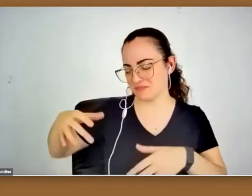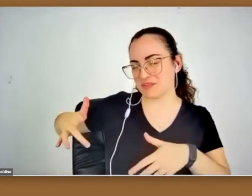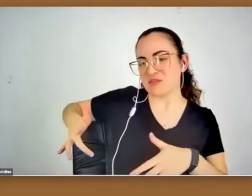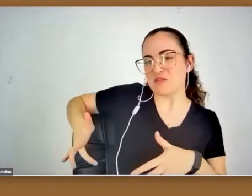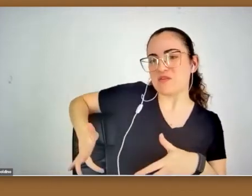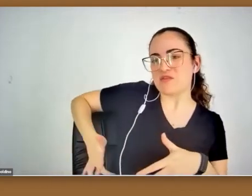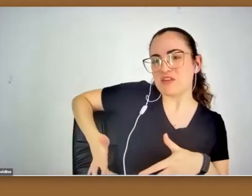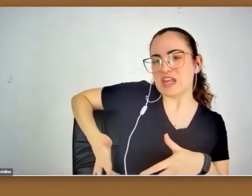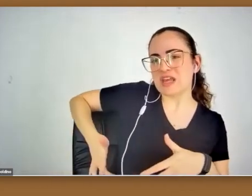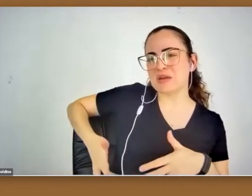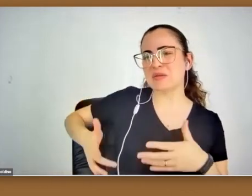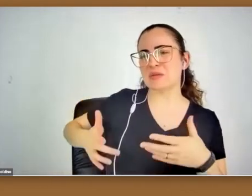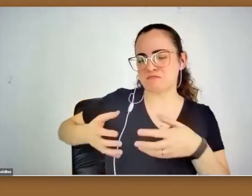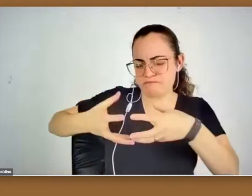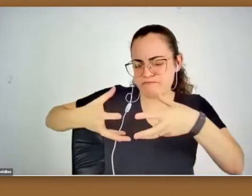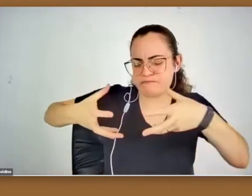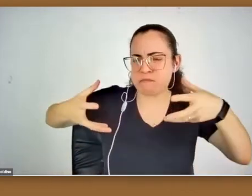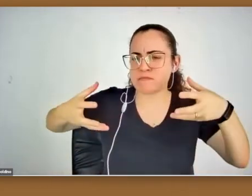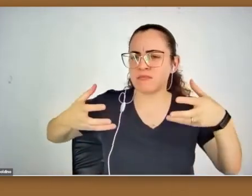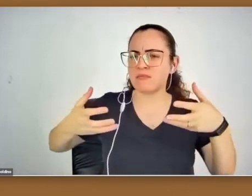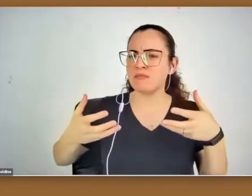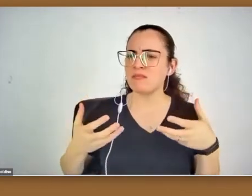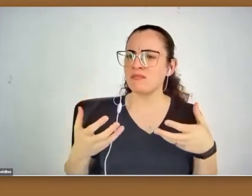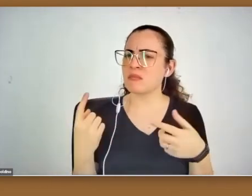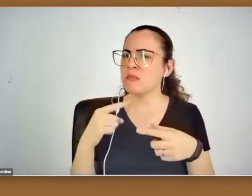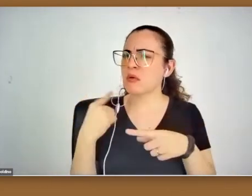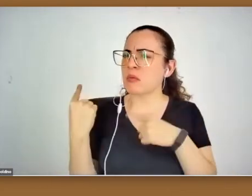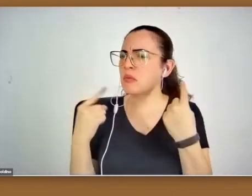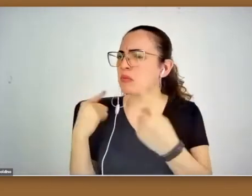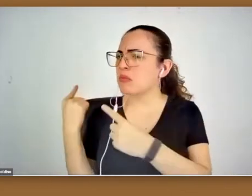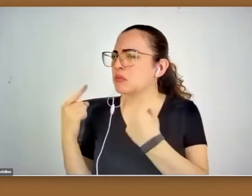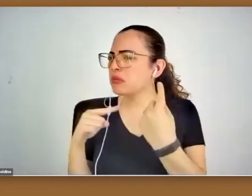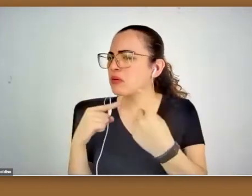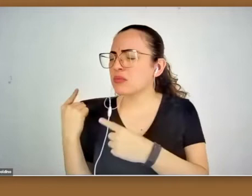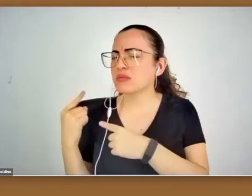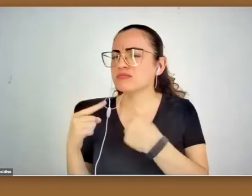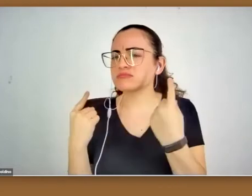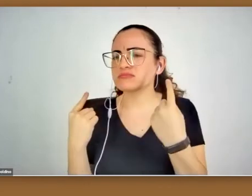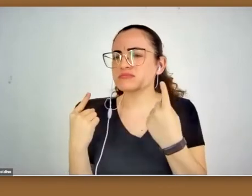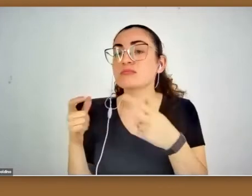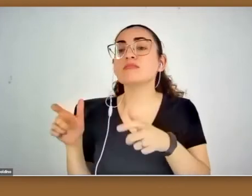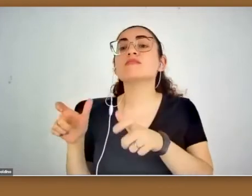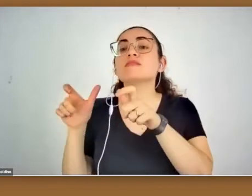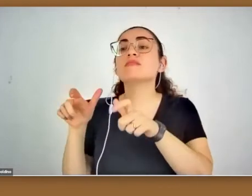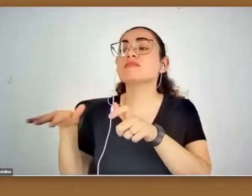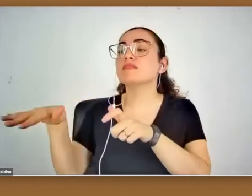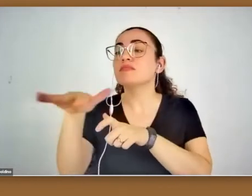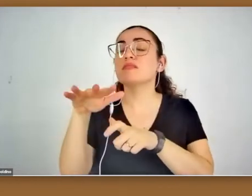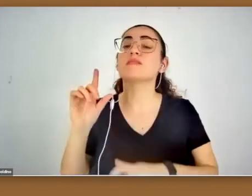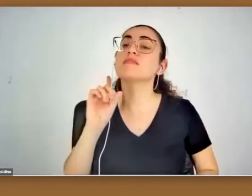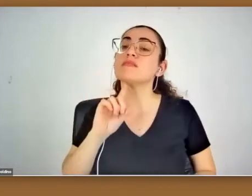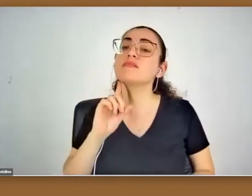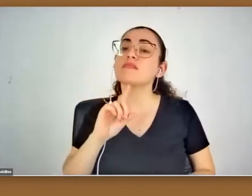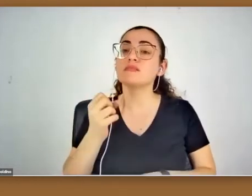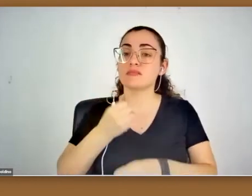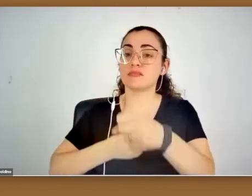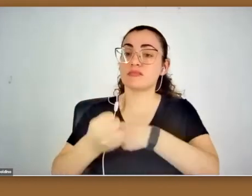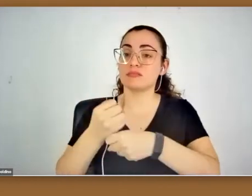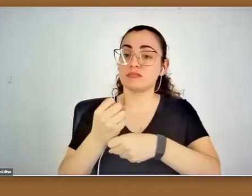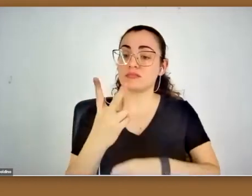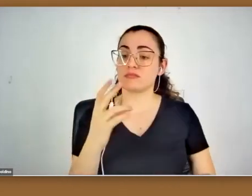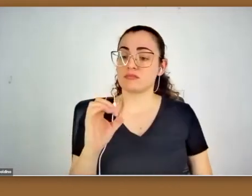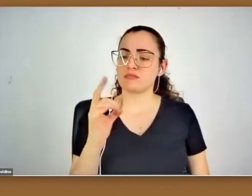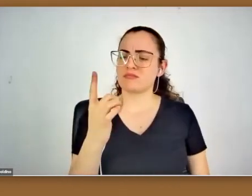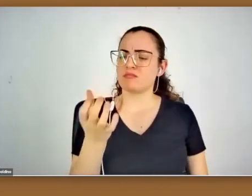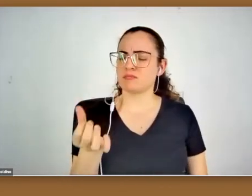isso aconteceu em Minas Gerais, final de 2016. Rapidinho, questão de poucas semanas, no Espírito Santo